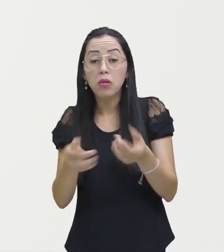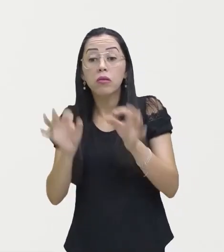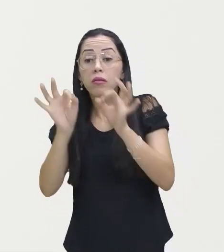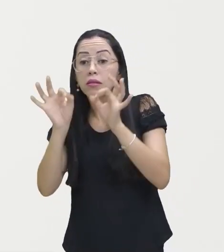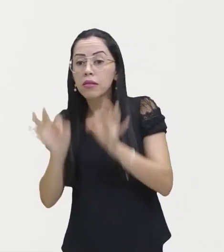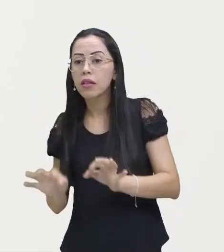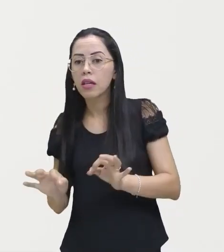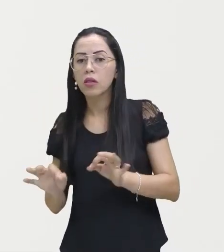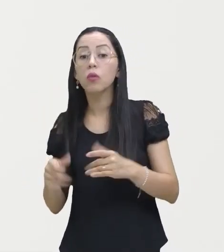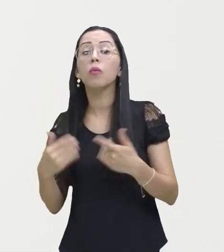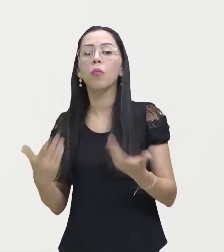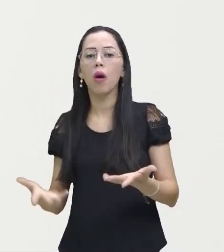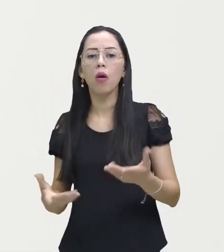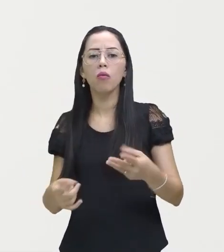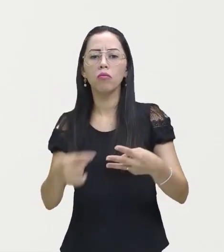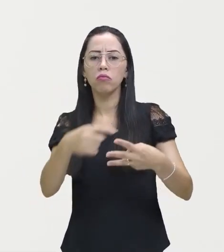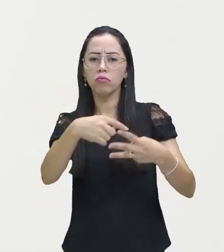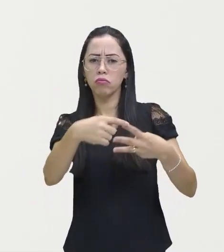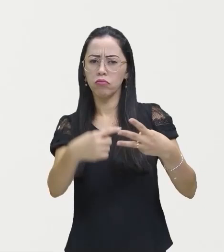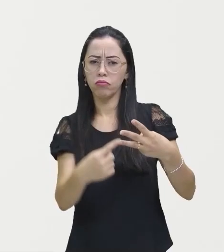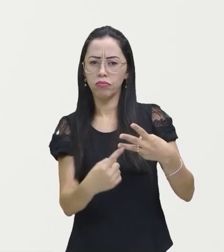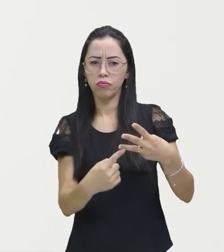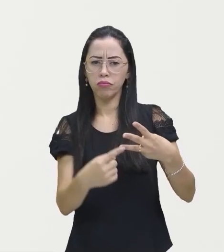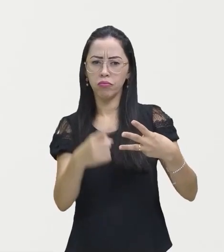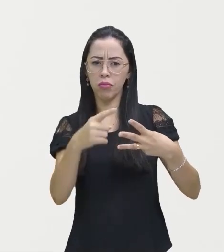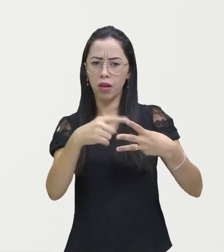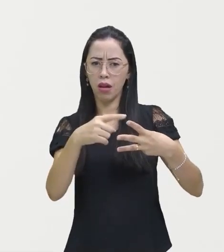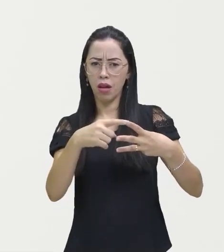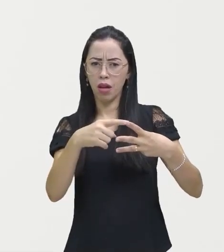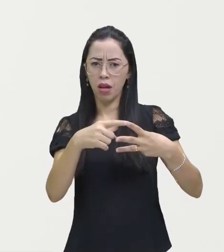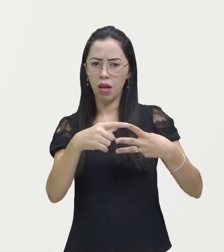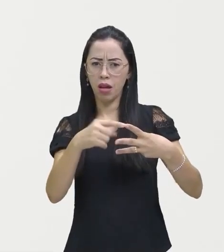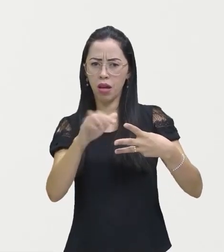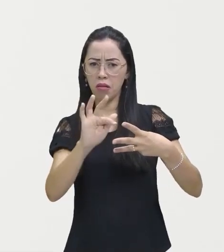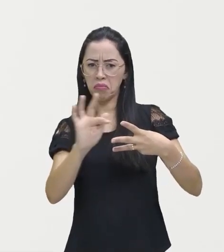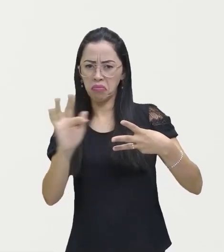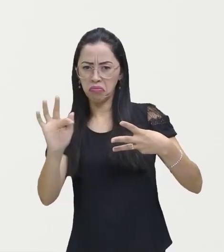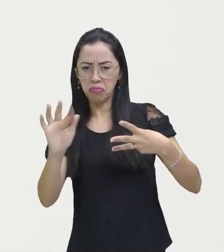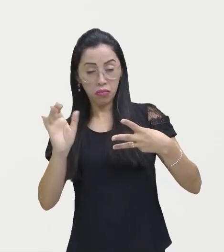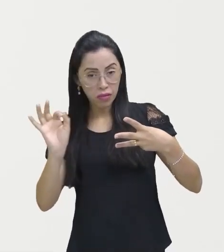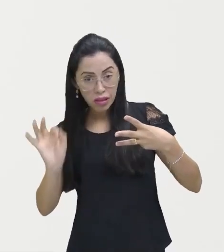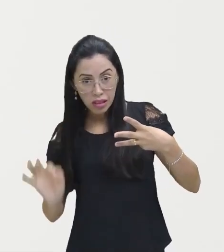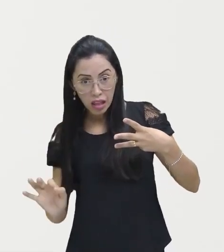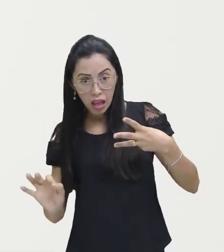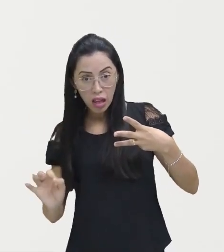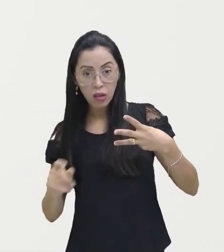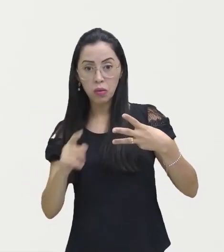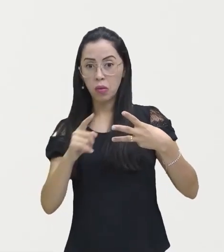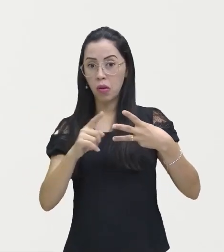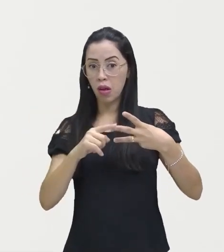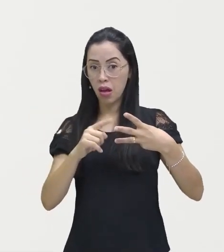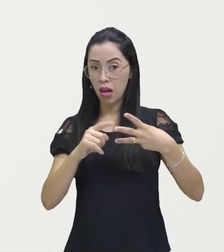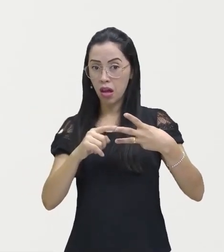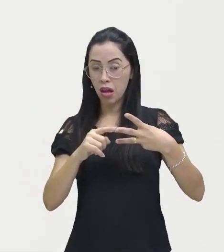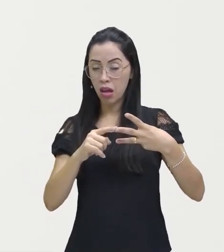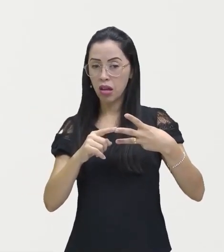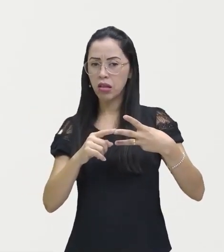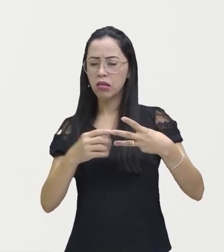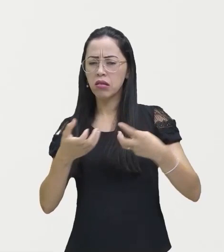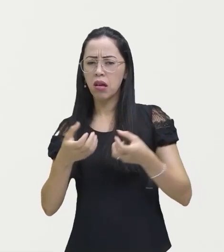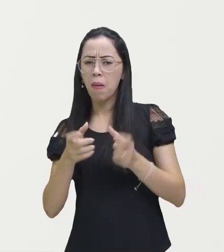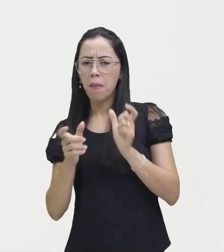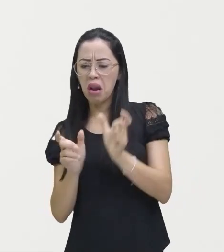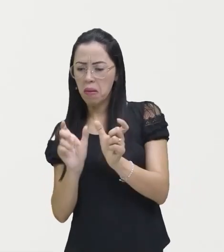A linda rosa juvenil. B. Vivia alegre no seu lar, no seu lar. C.